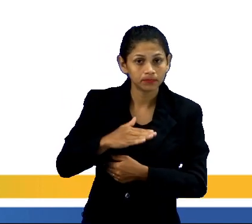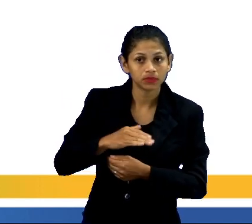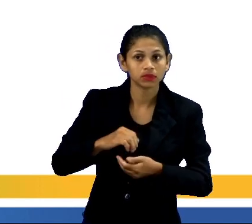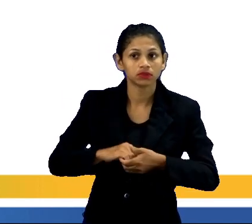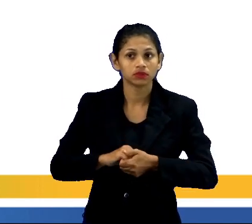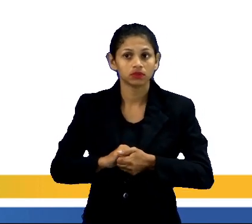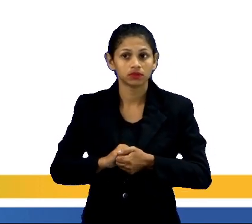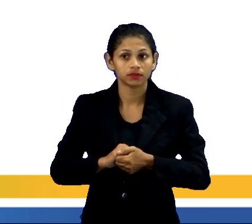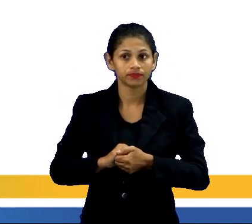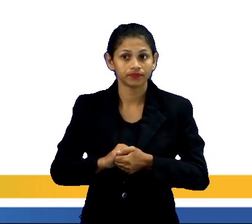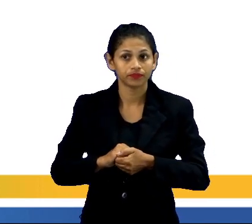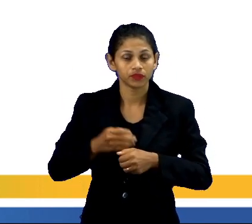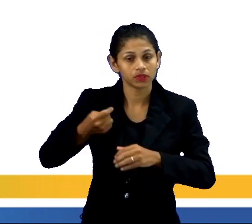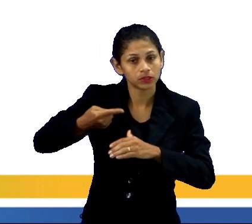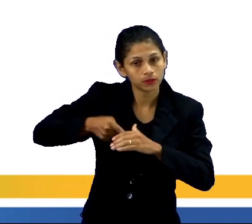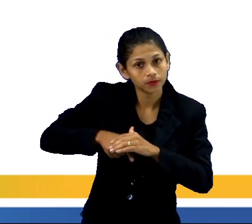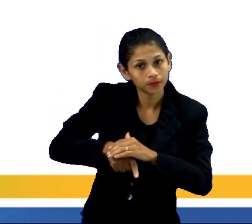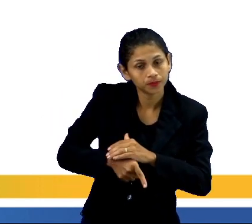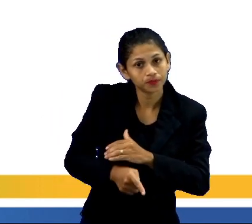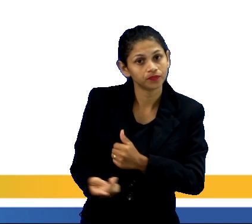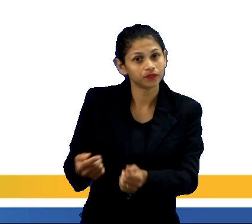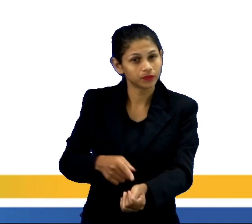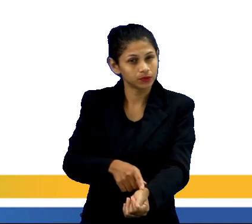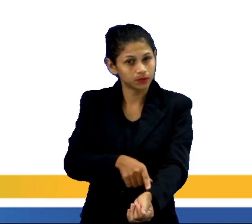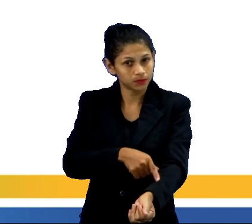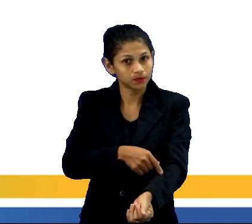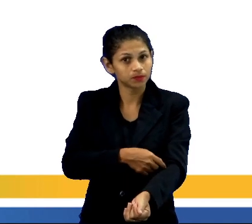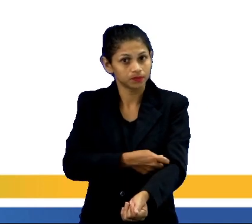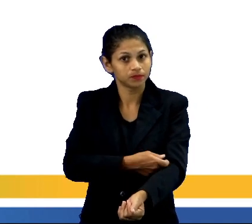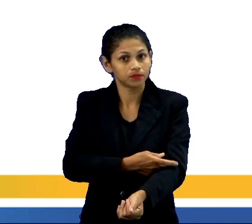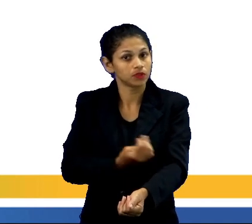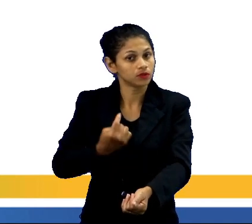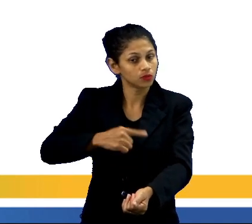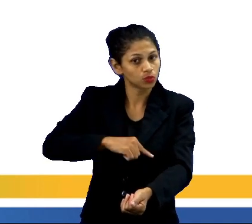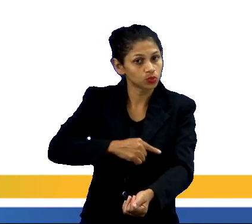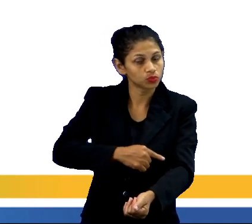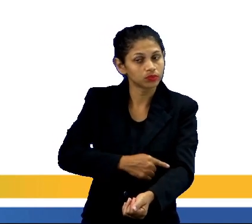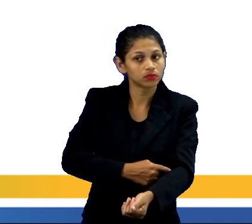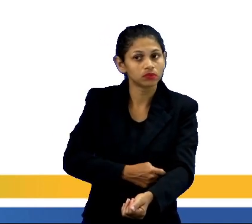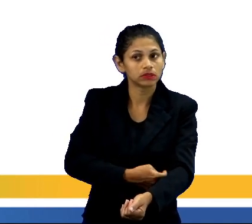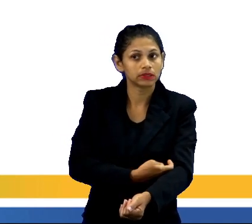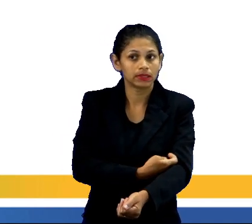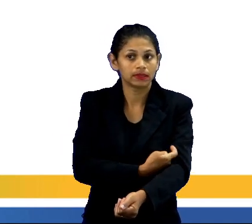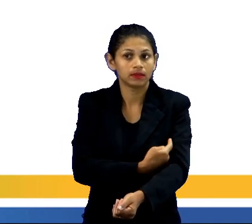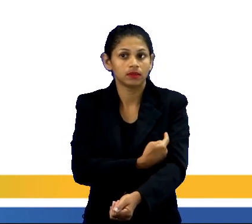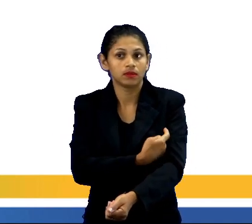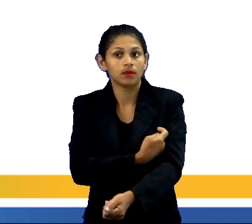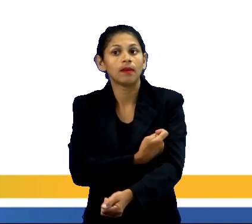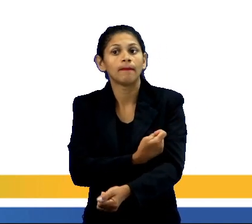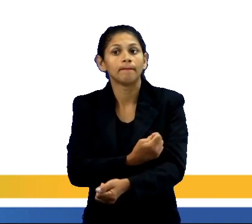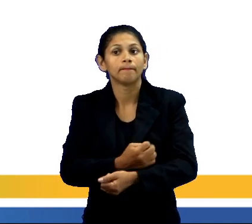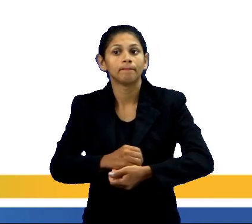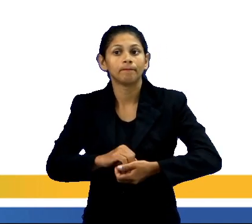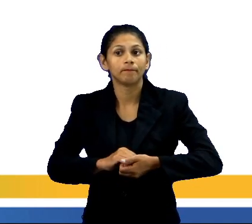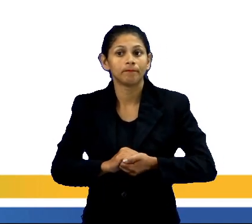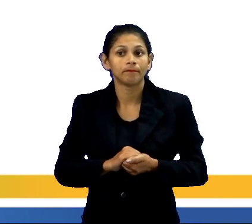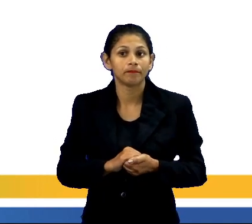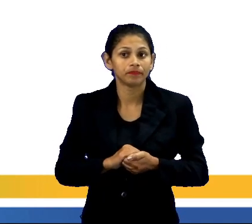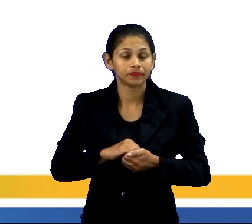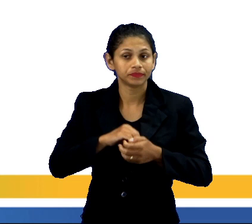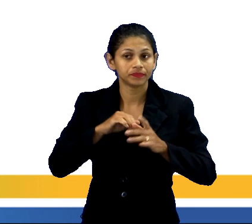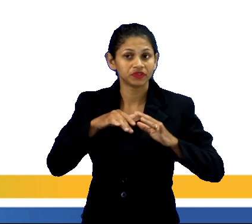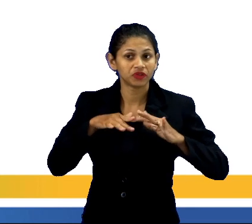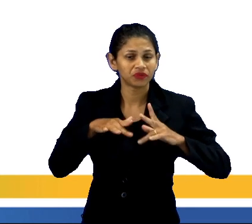quê? Entrar ali na corrente sanguínea, então ela entra aqui pela corrente sanguínea, pelos capilares, e ela